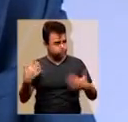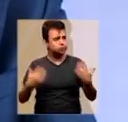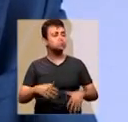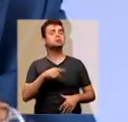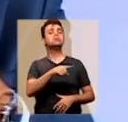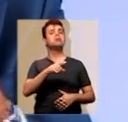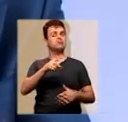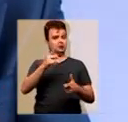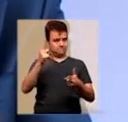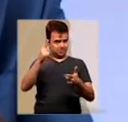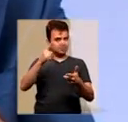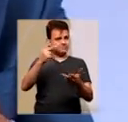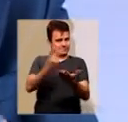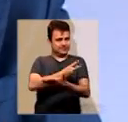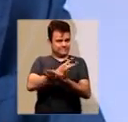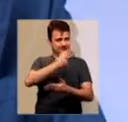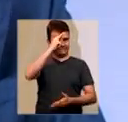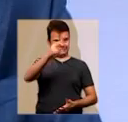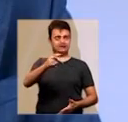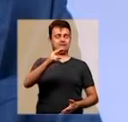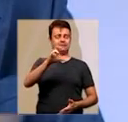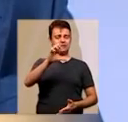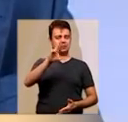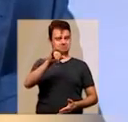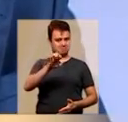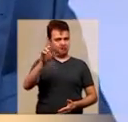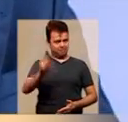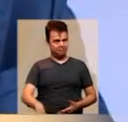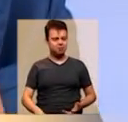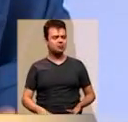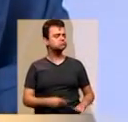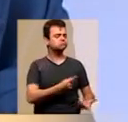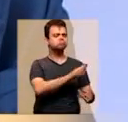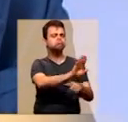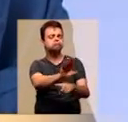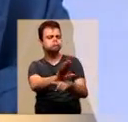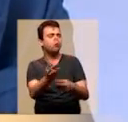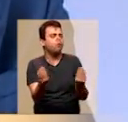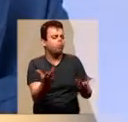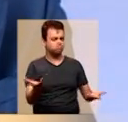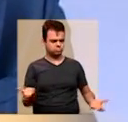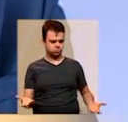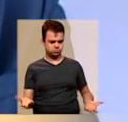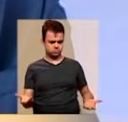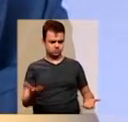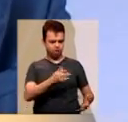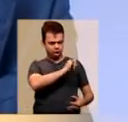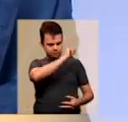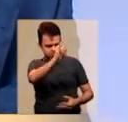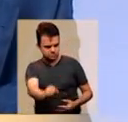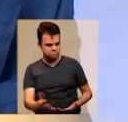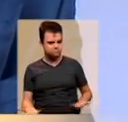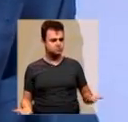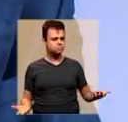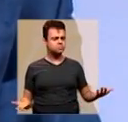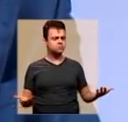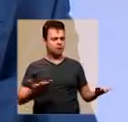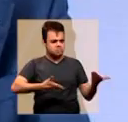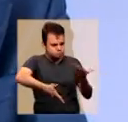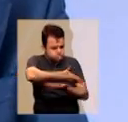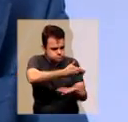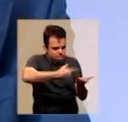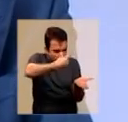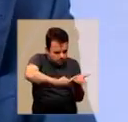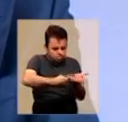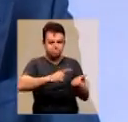responder por crime também. No mínimo, será investigada para saber a participação dela no aviso, se foi solidário, houve solidariedade,